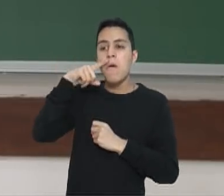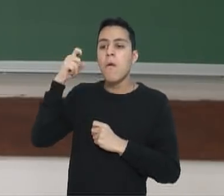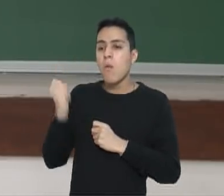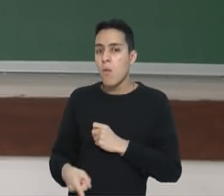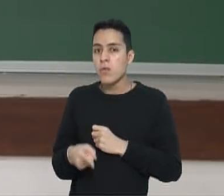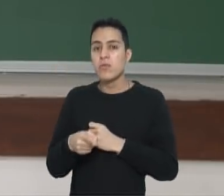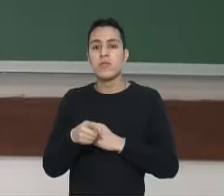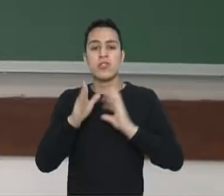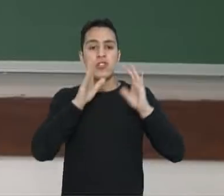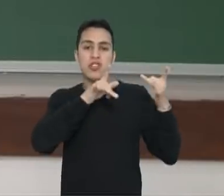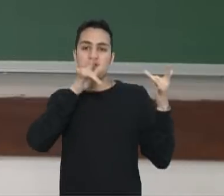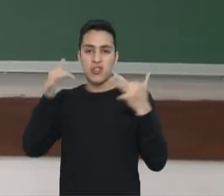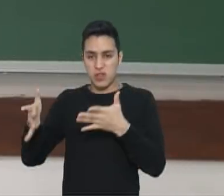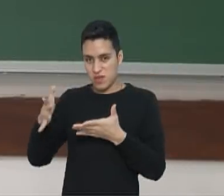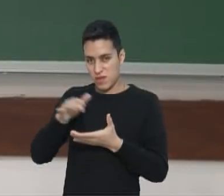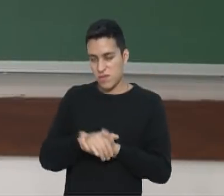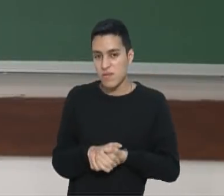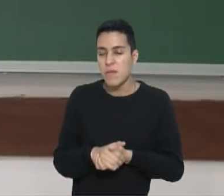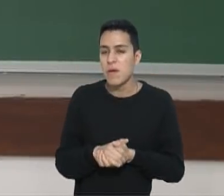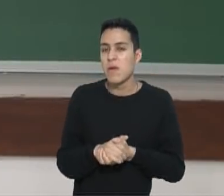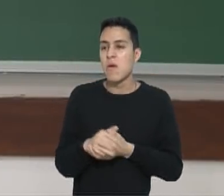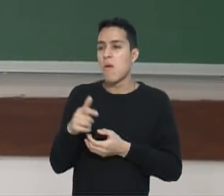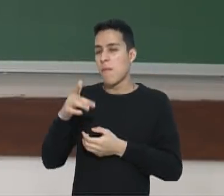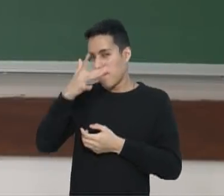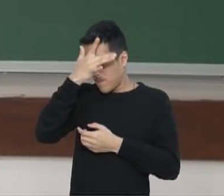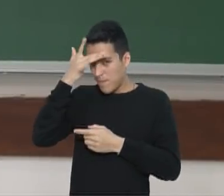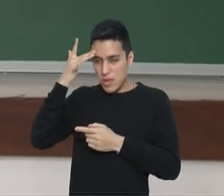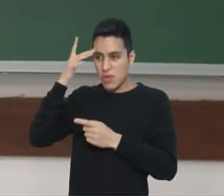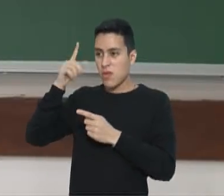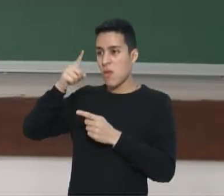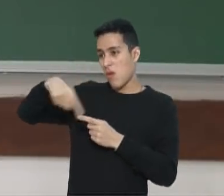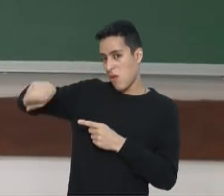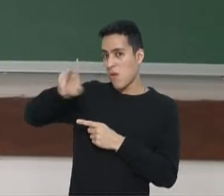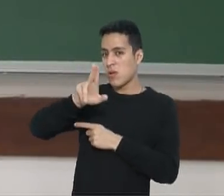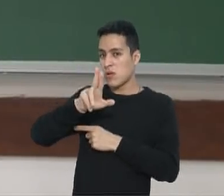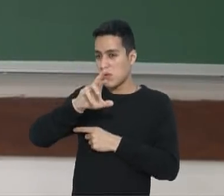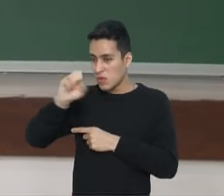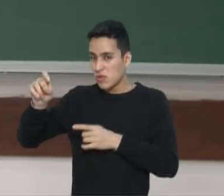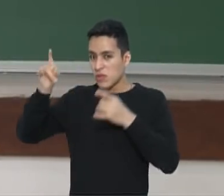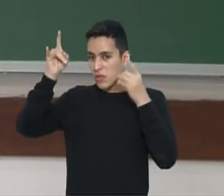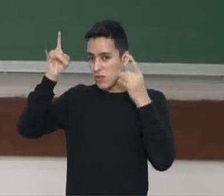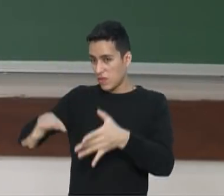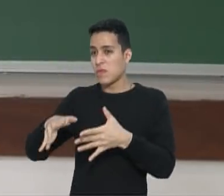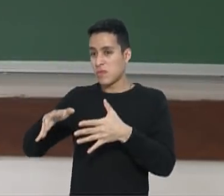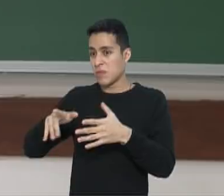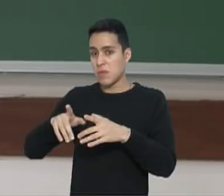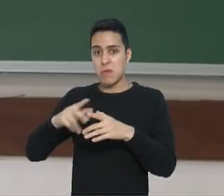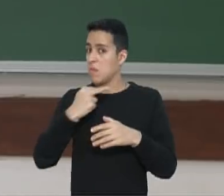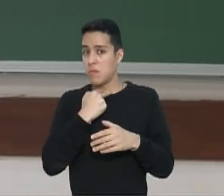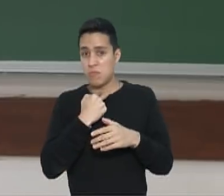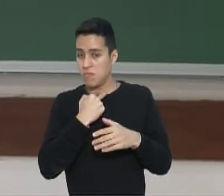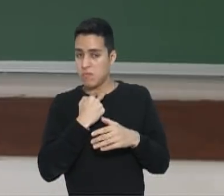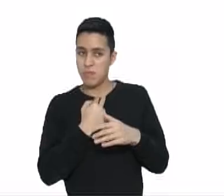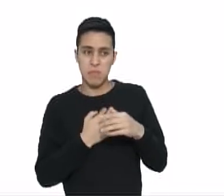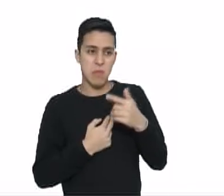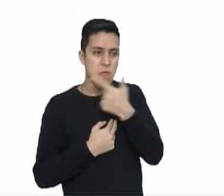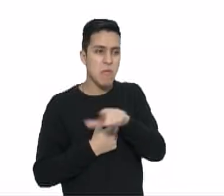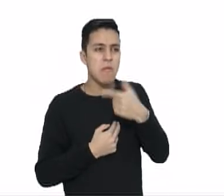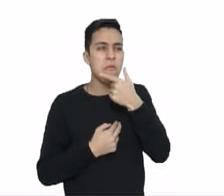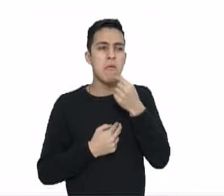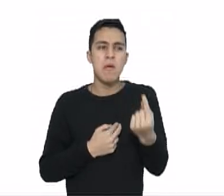dissidente. Alguém, um soviético, né? Alguém que fugiu da União Soviética sem autorização. O nome dele,